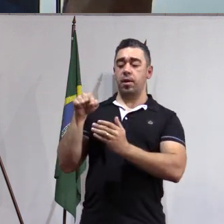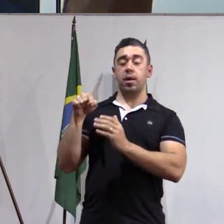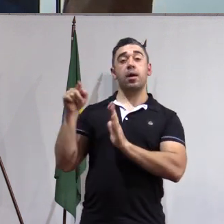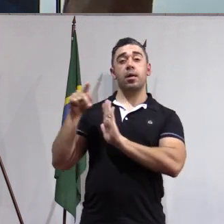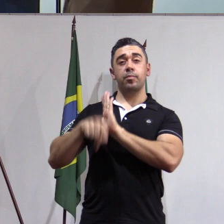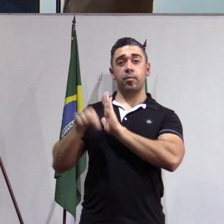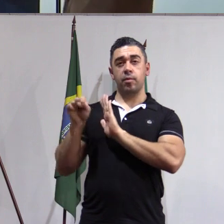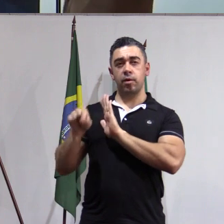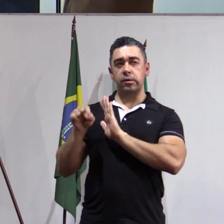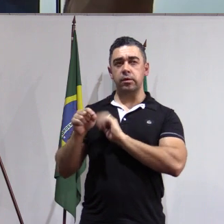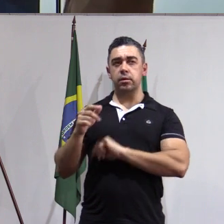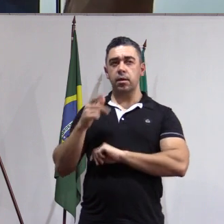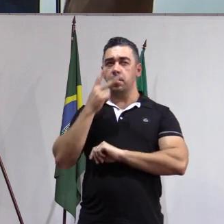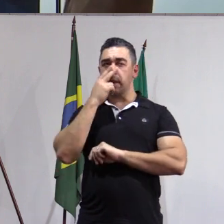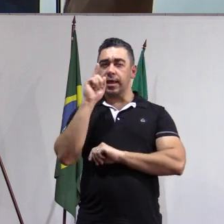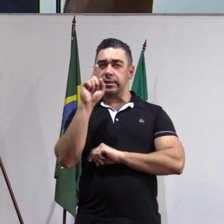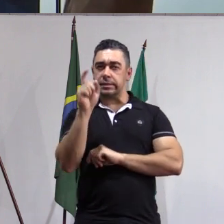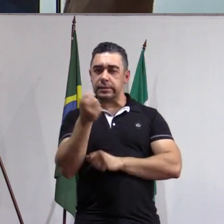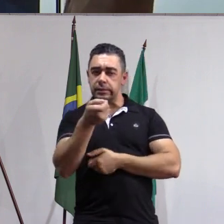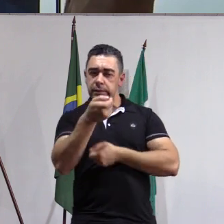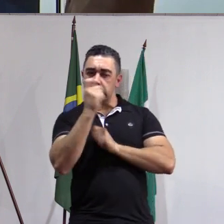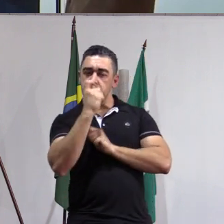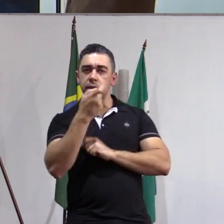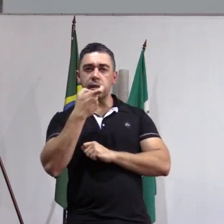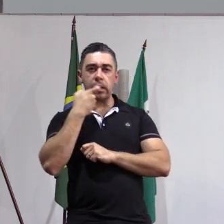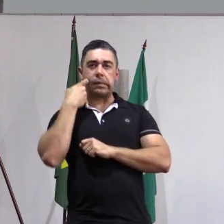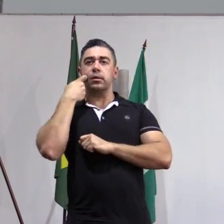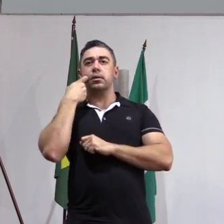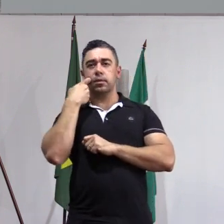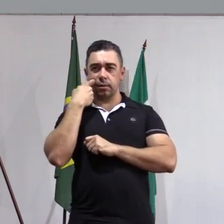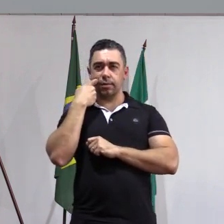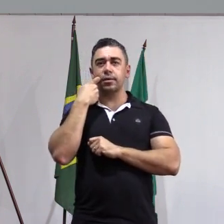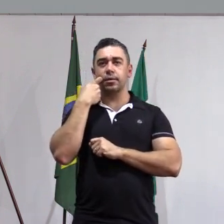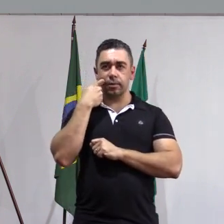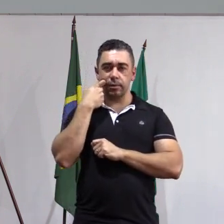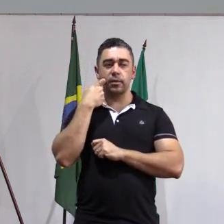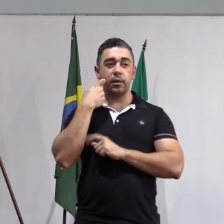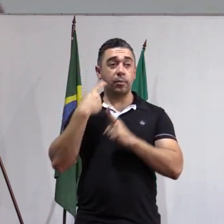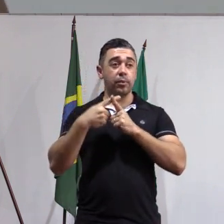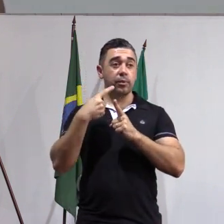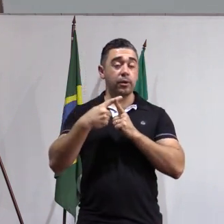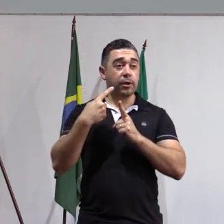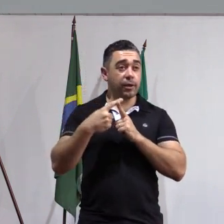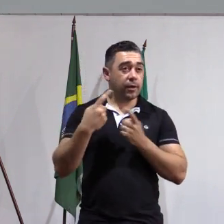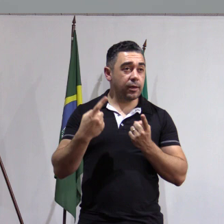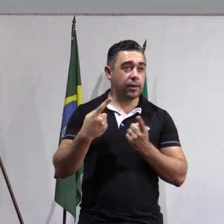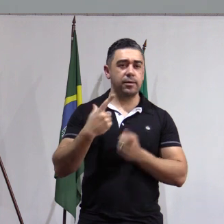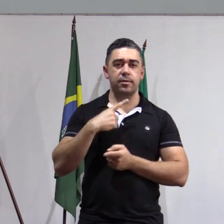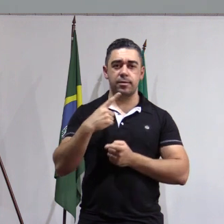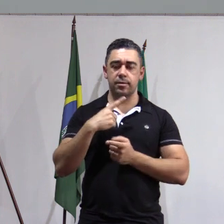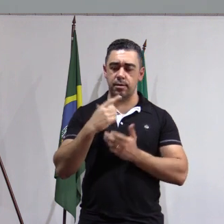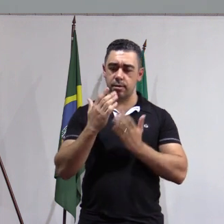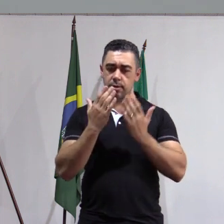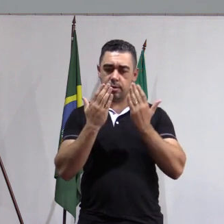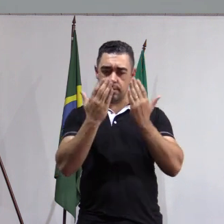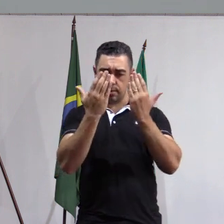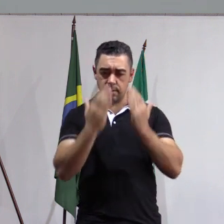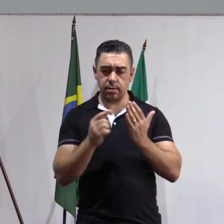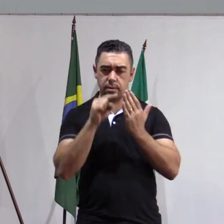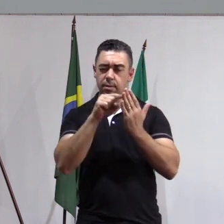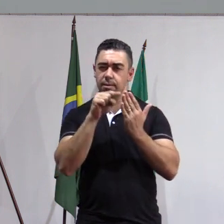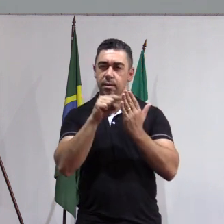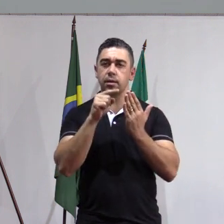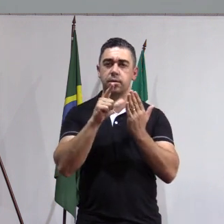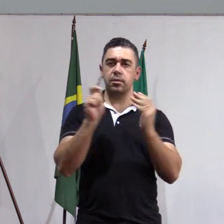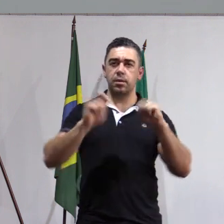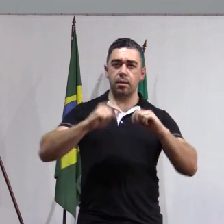com uma isca de pescador. É uma isca de pescador porque ele tem uma parte dele que é visível